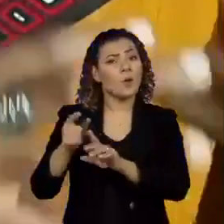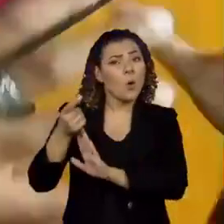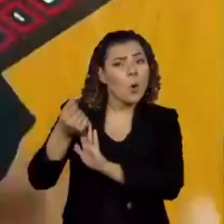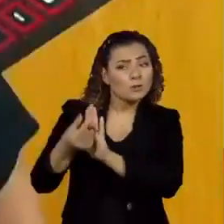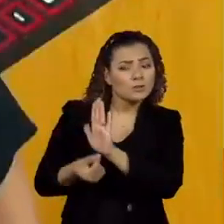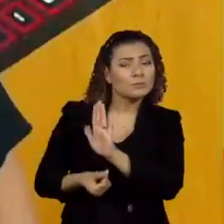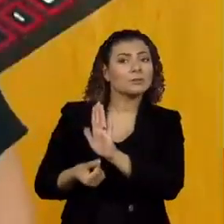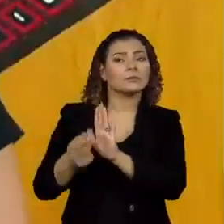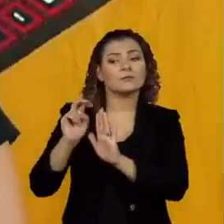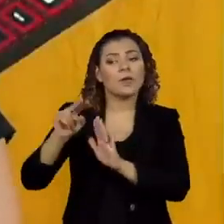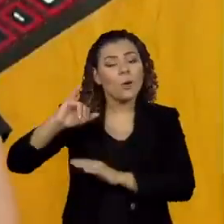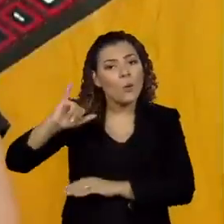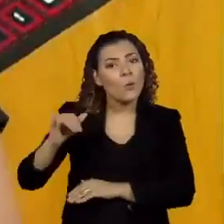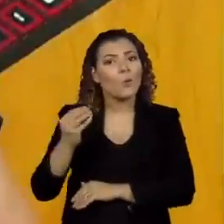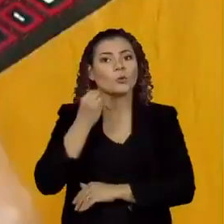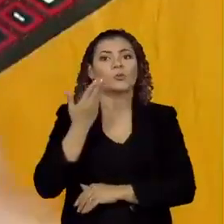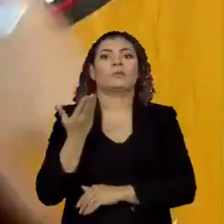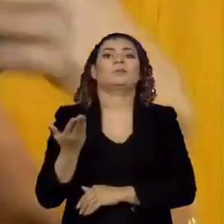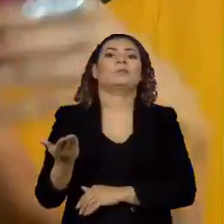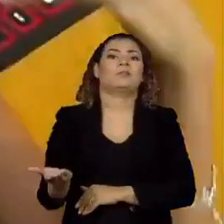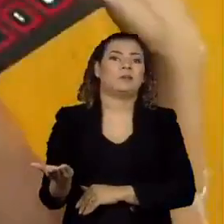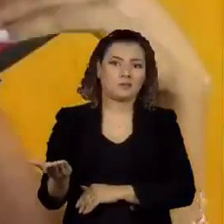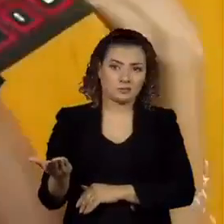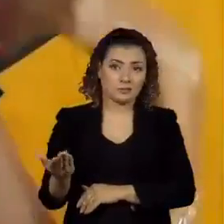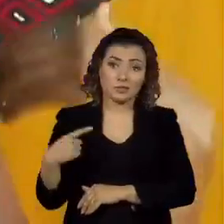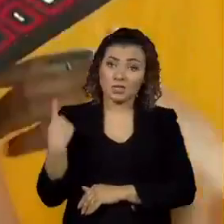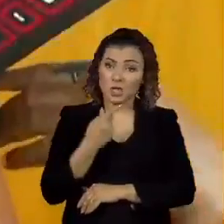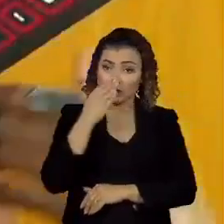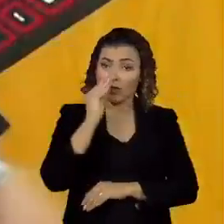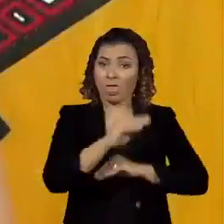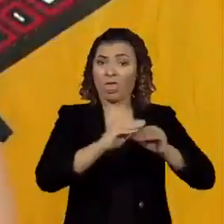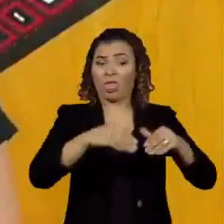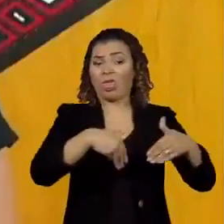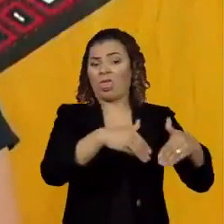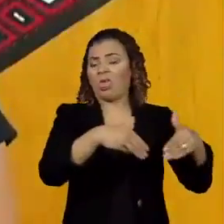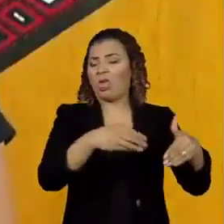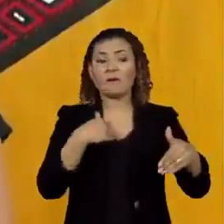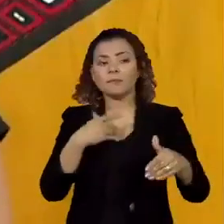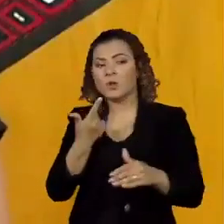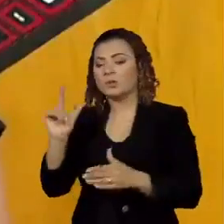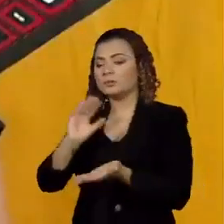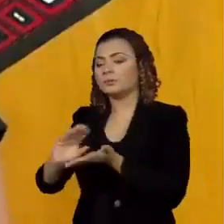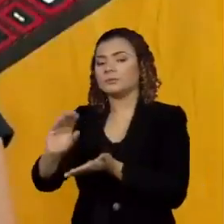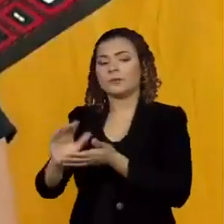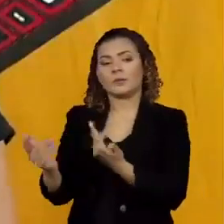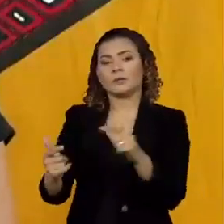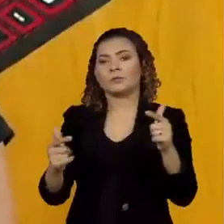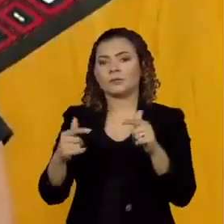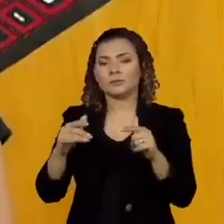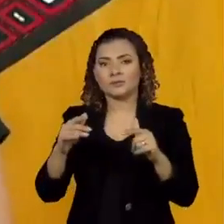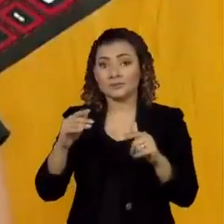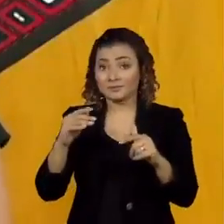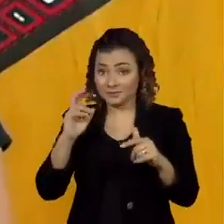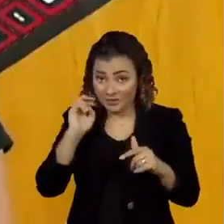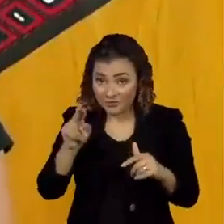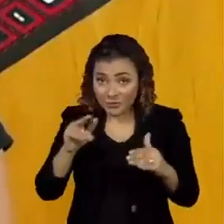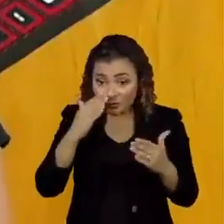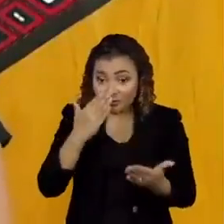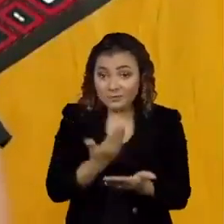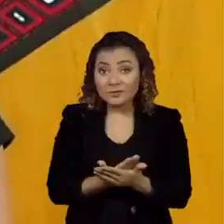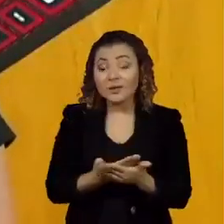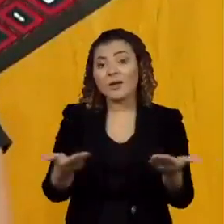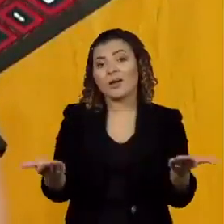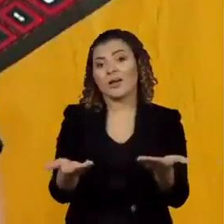orçamento uma grande oportunidade. E a gente tem sido deixado para trás, não é? A gente tem sido deixado para trás e olha onde nós chegamos até